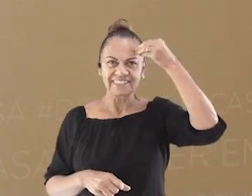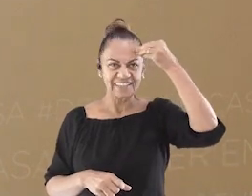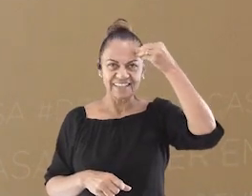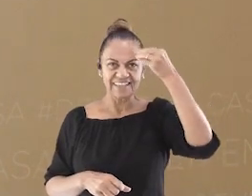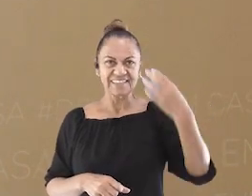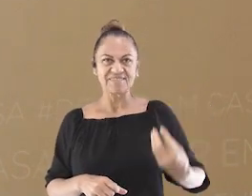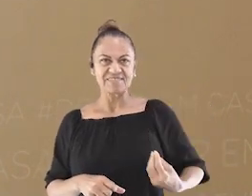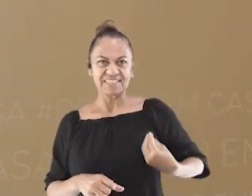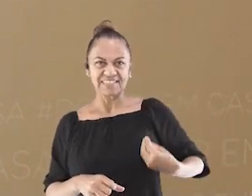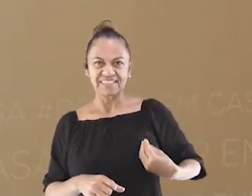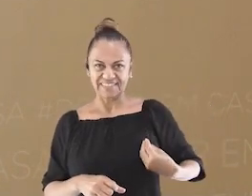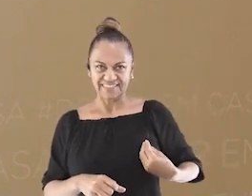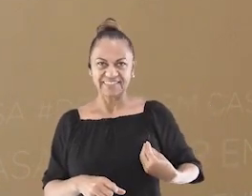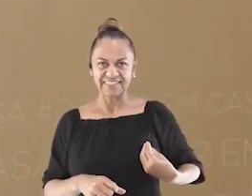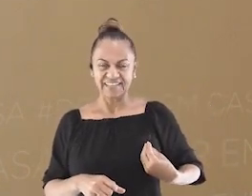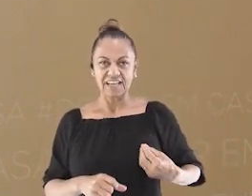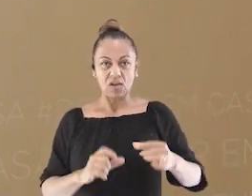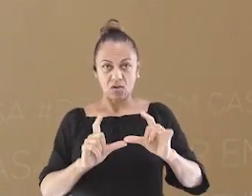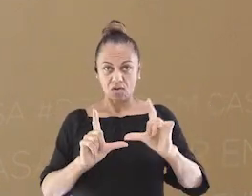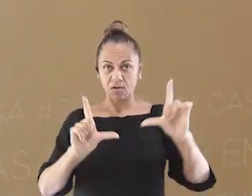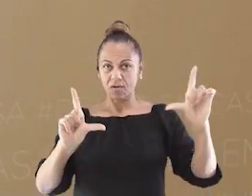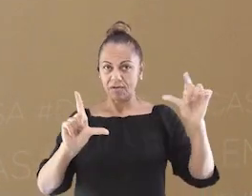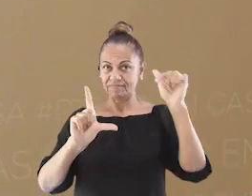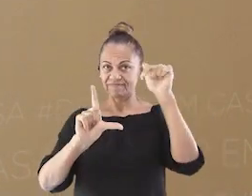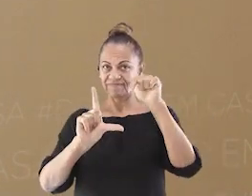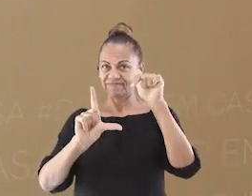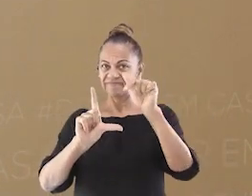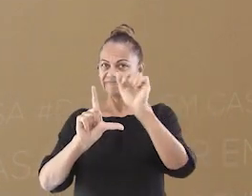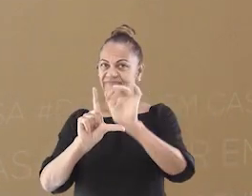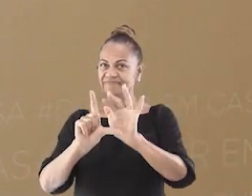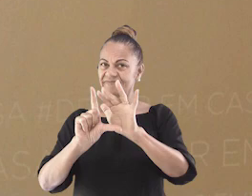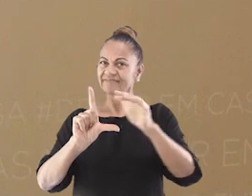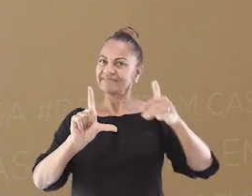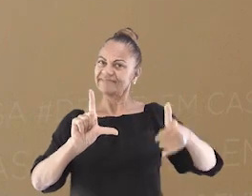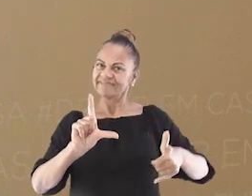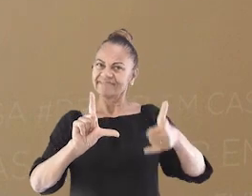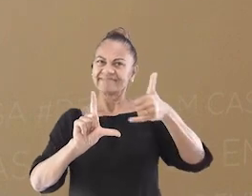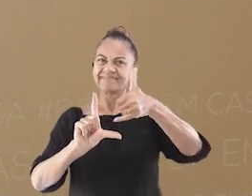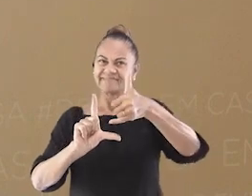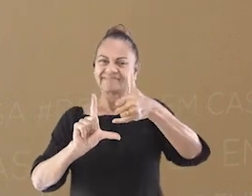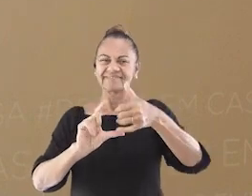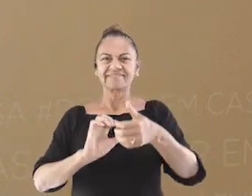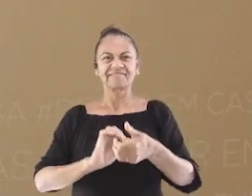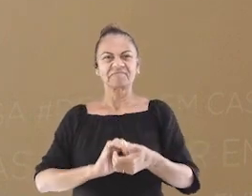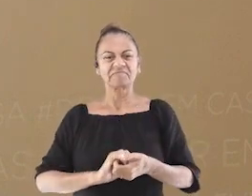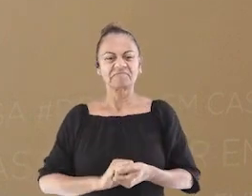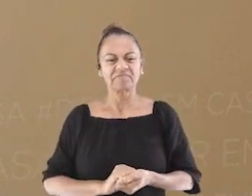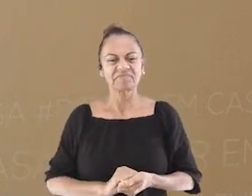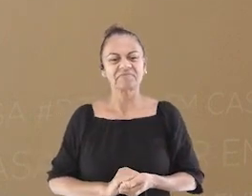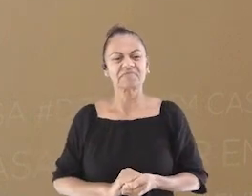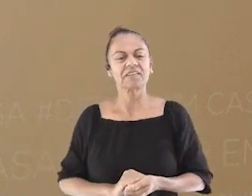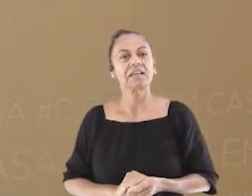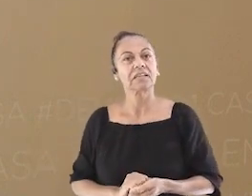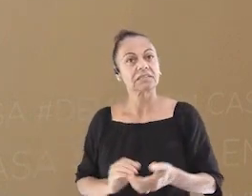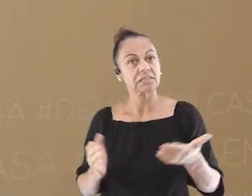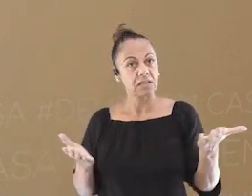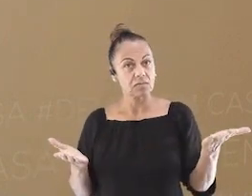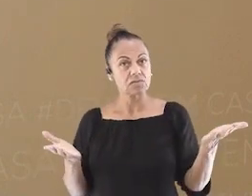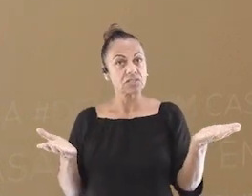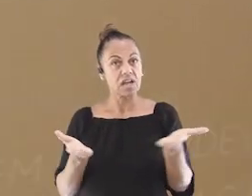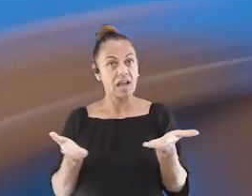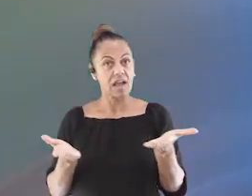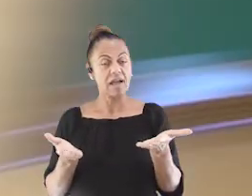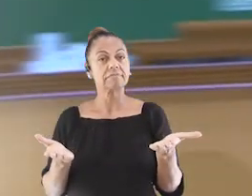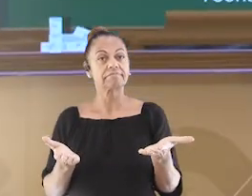não pode esquecer de registrar a sua presença usando esse QR Code que vai aparecer na sua tela com o seu